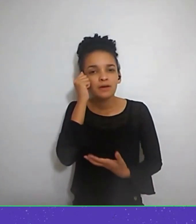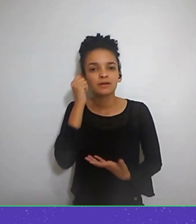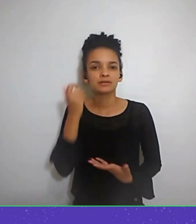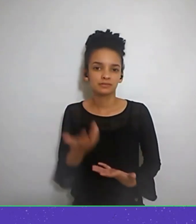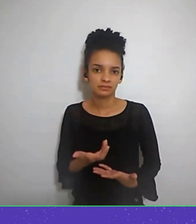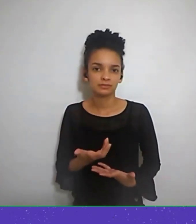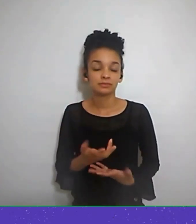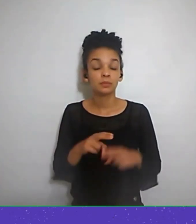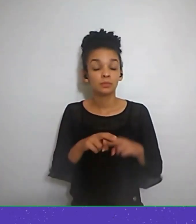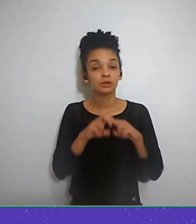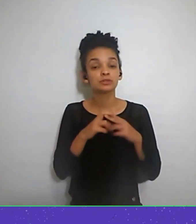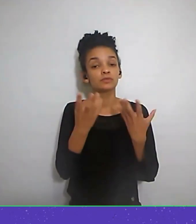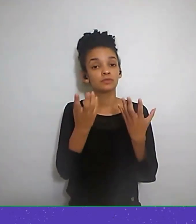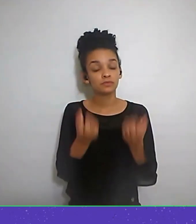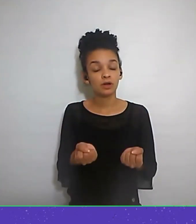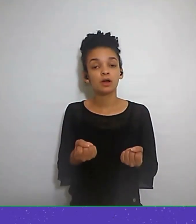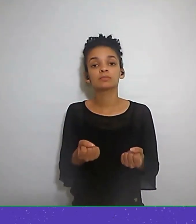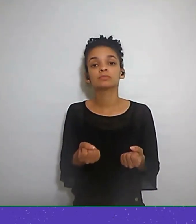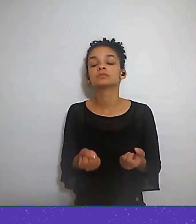bem-aventurança.